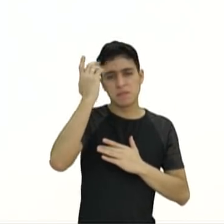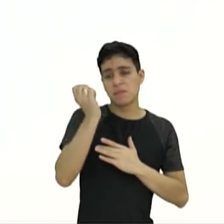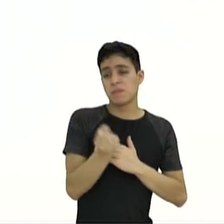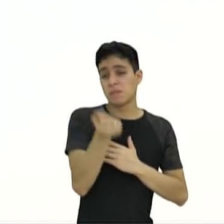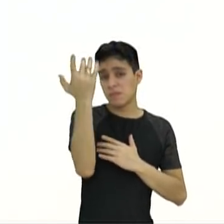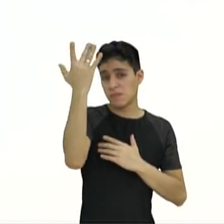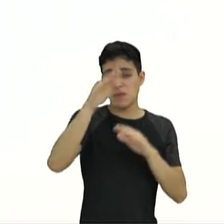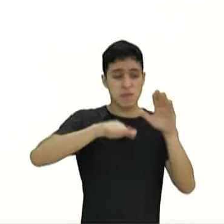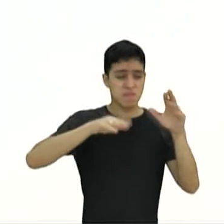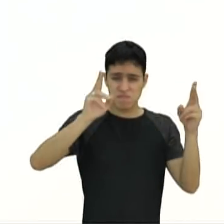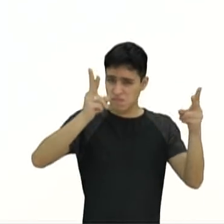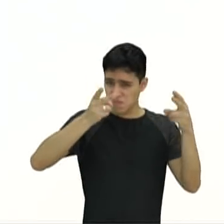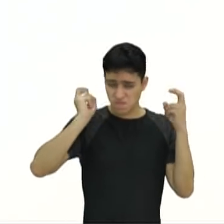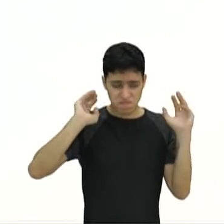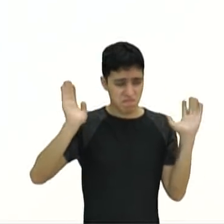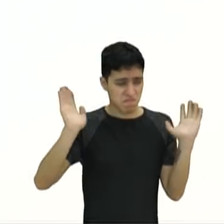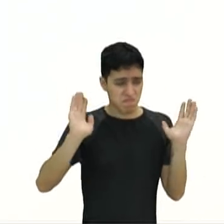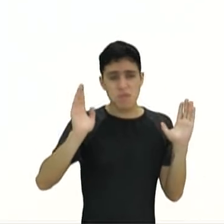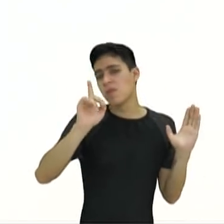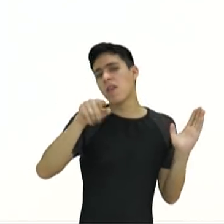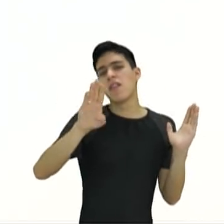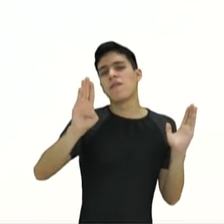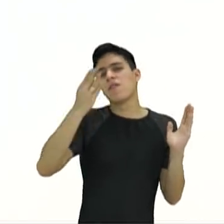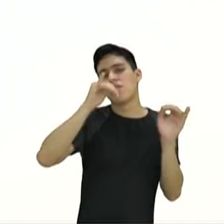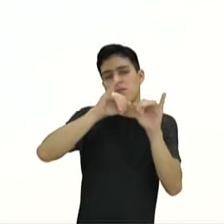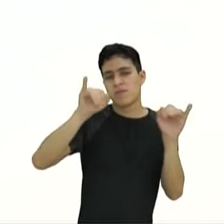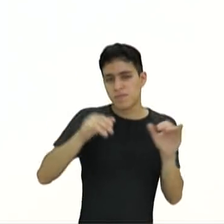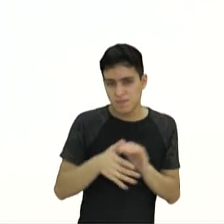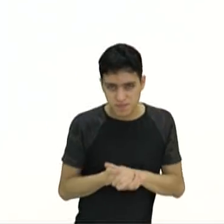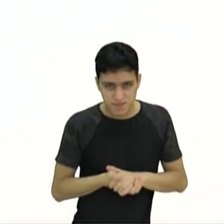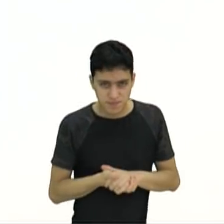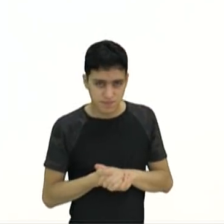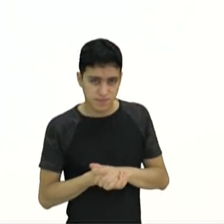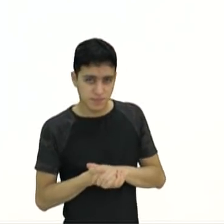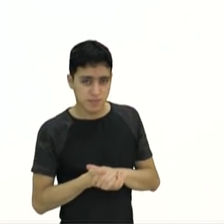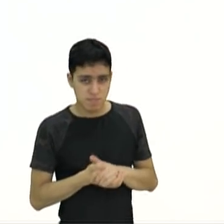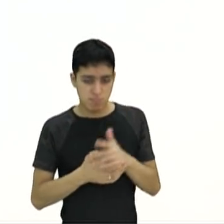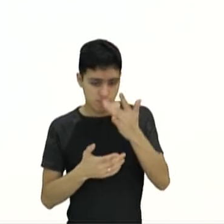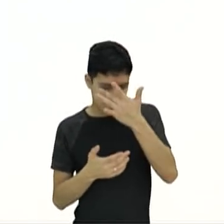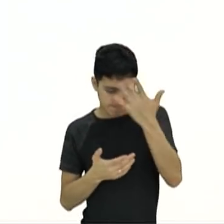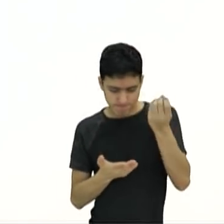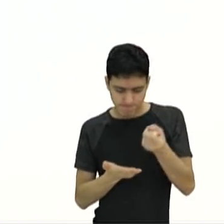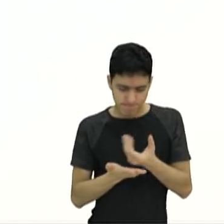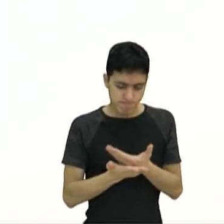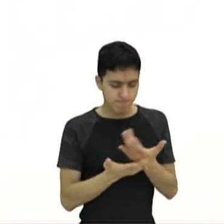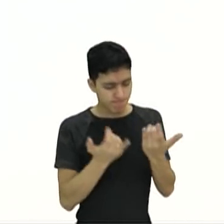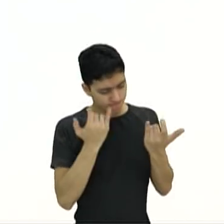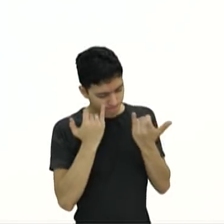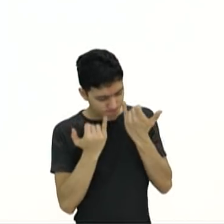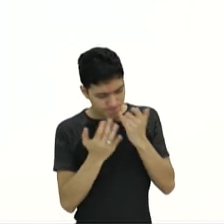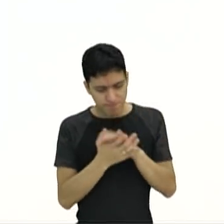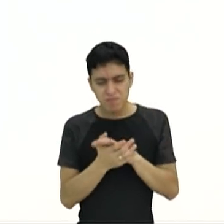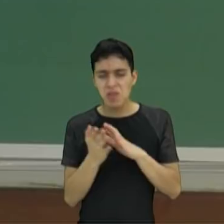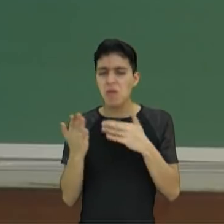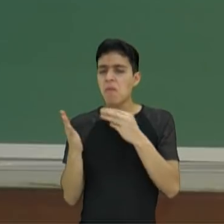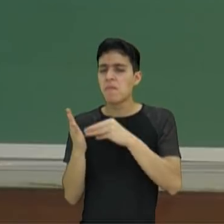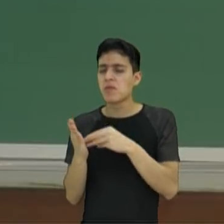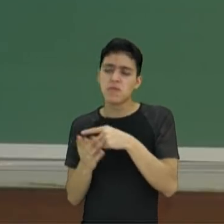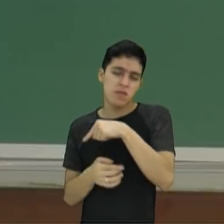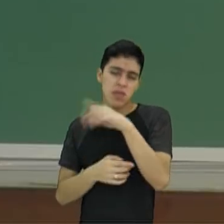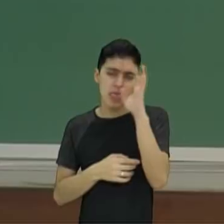algumas vezes não perceberem uma fake news? Então, a pessoa recebe uma notícia e quais são os motivos